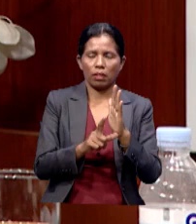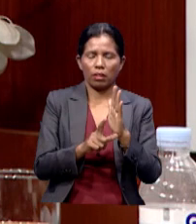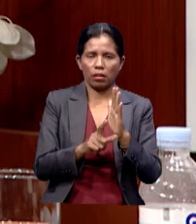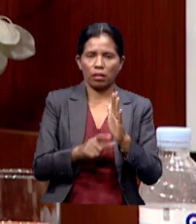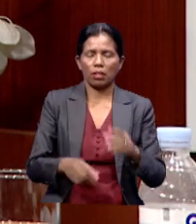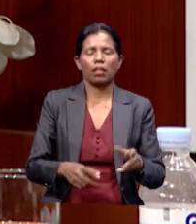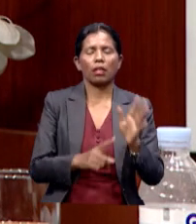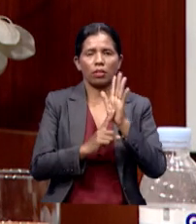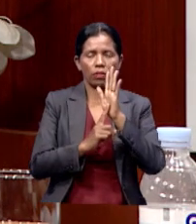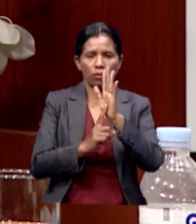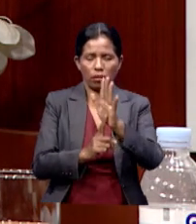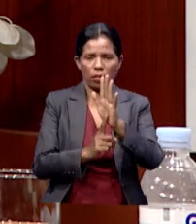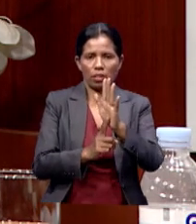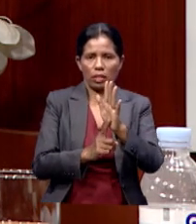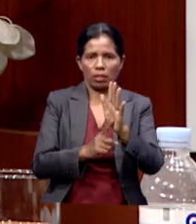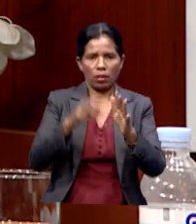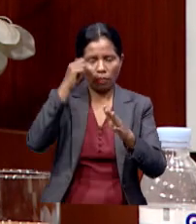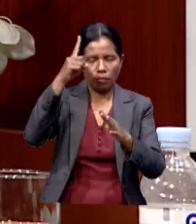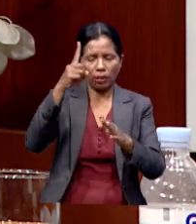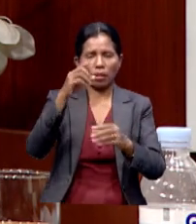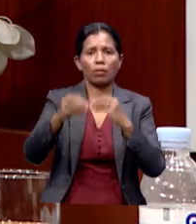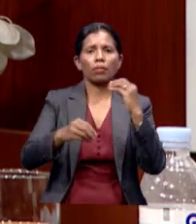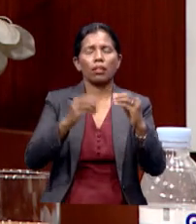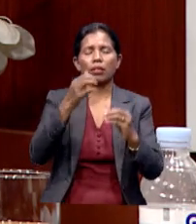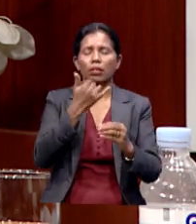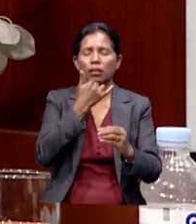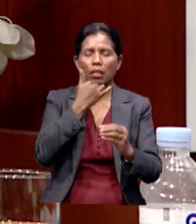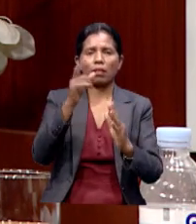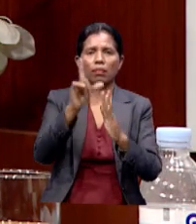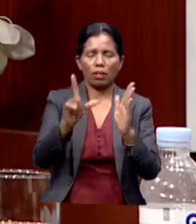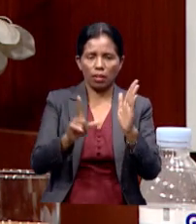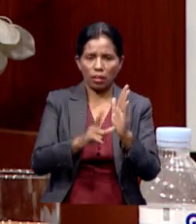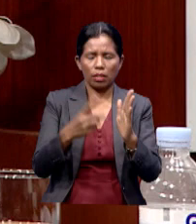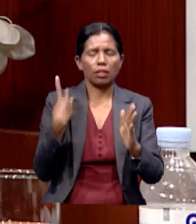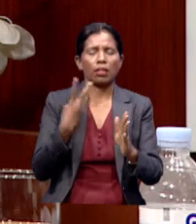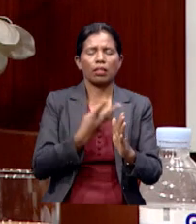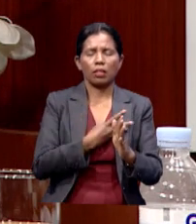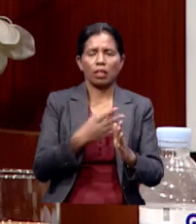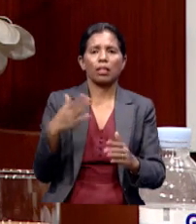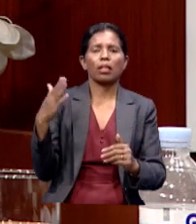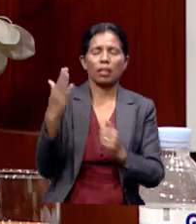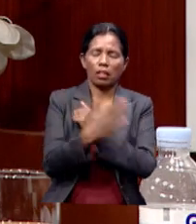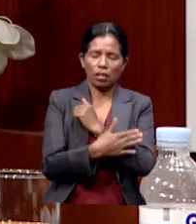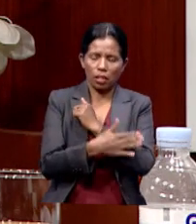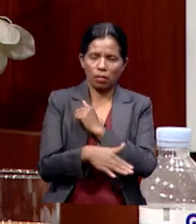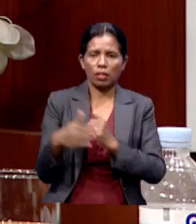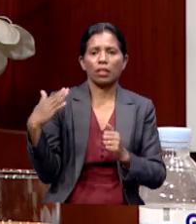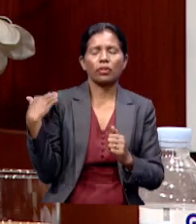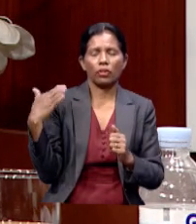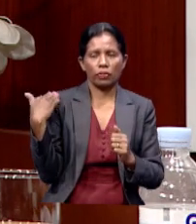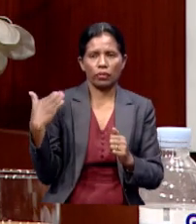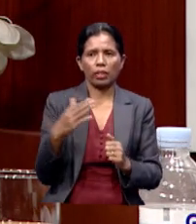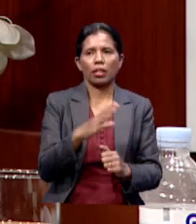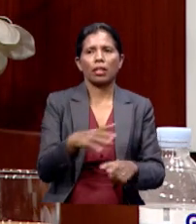interpretação sala de leis. E tem nação ida jovem, 20 anos, nem nura glória. Sim. Mas ele adopta